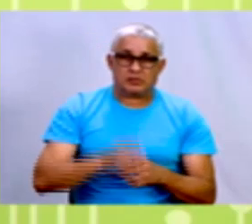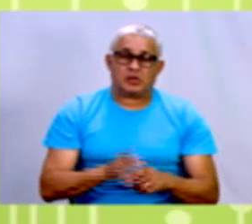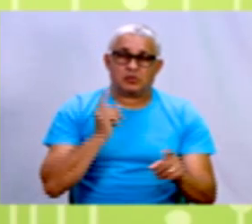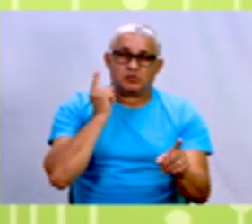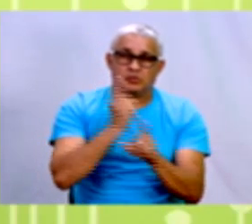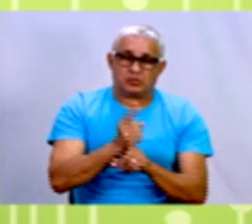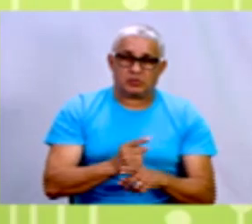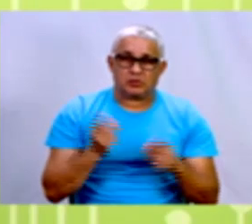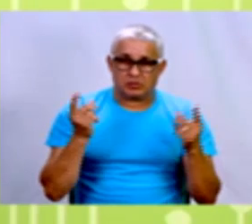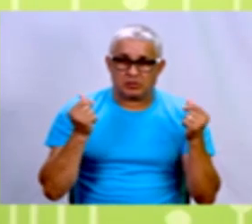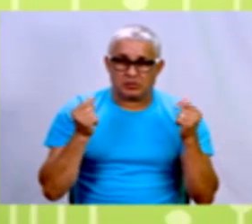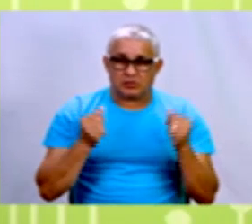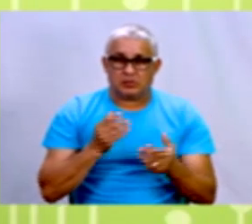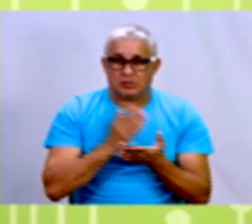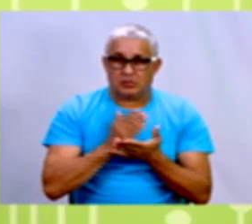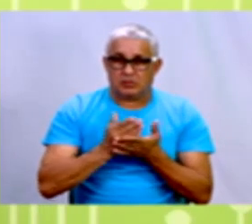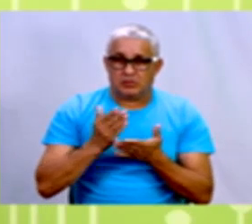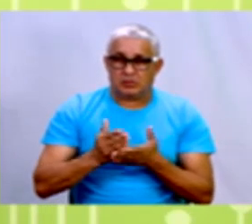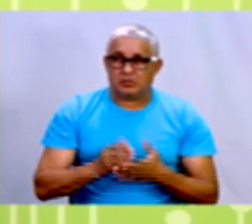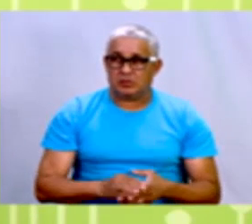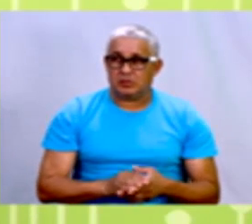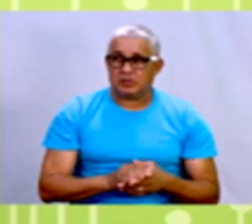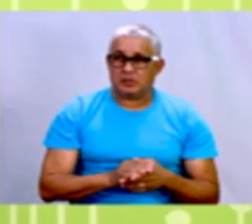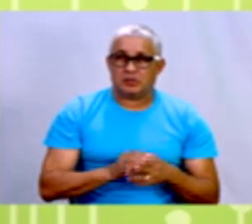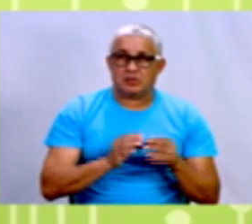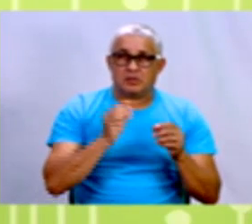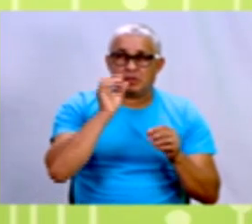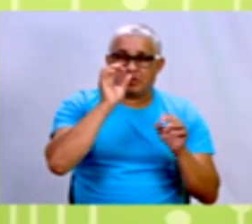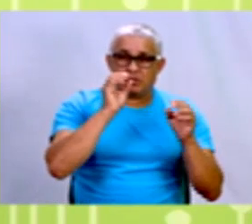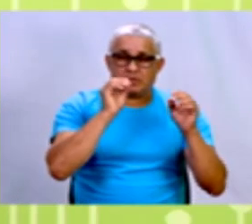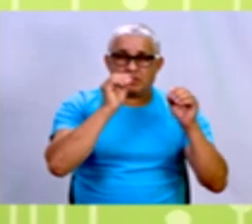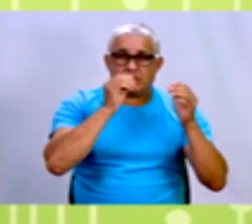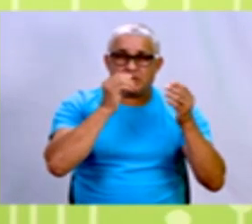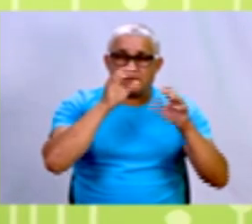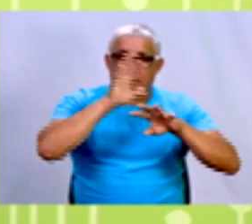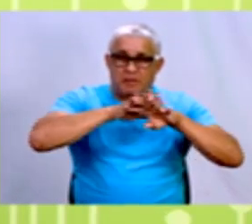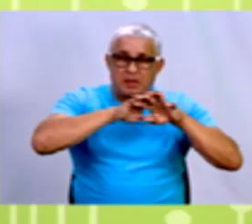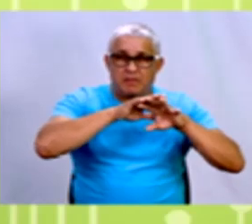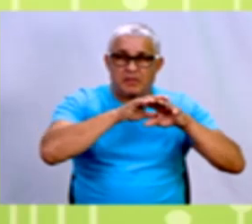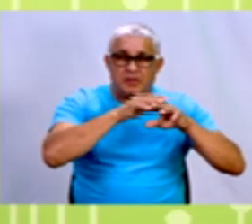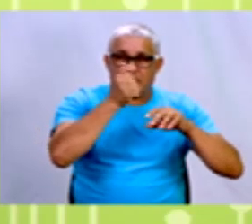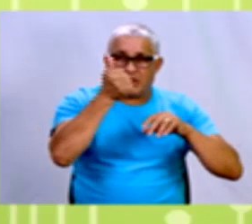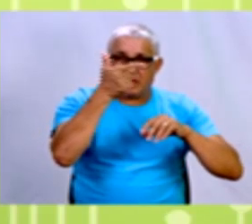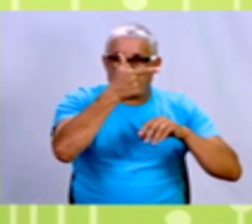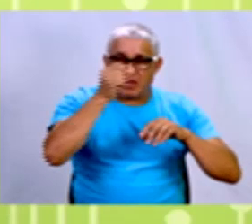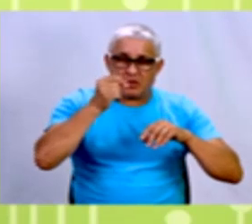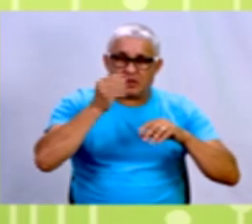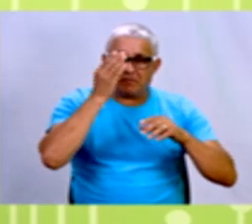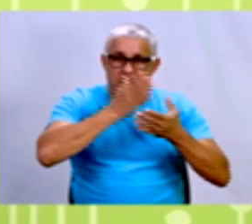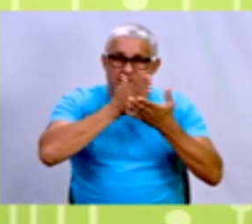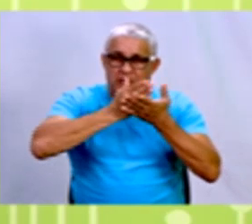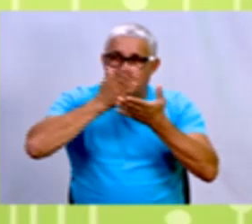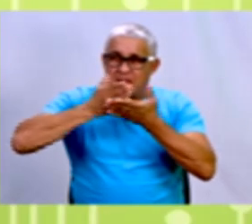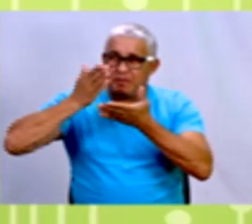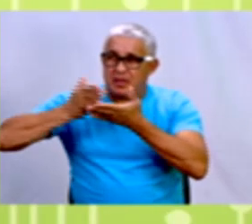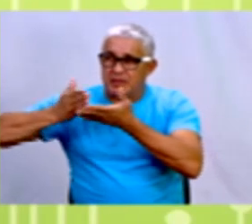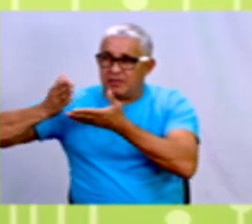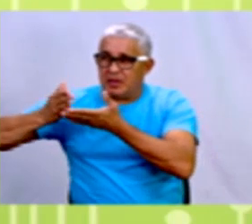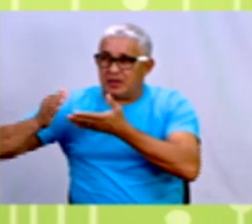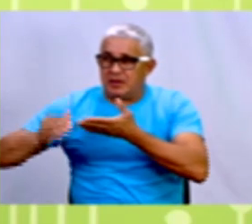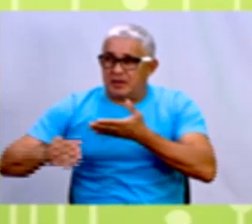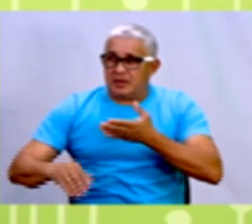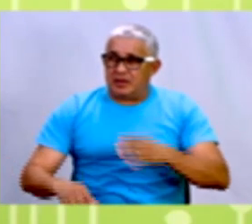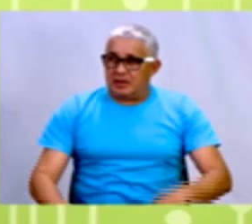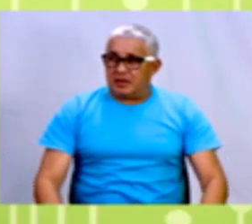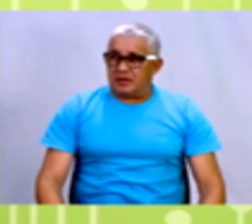encontrar o valor das parcelas do que sair montando uma planilha aí com 120 parcelas, né? Então, essa fórmula